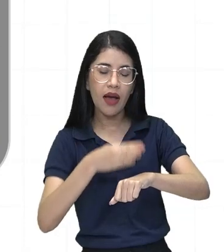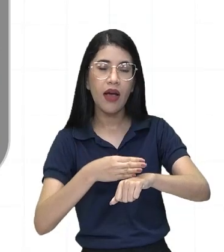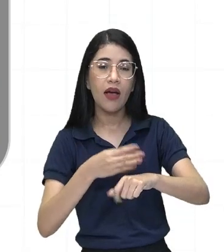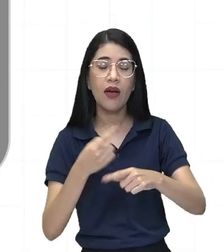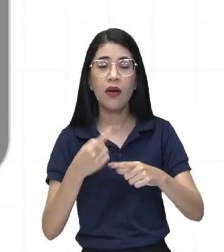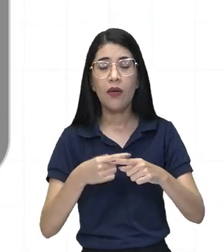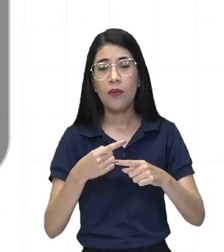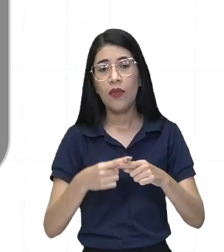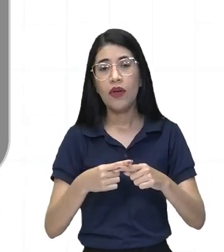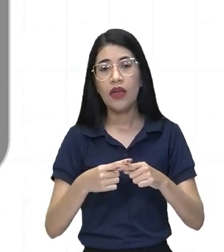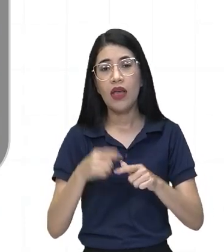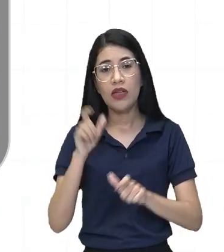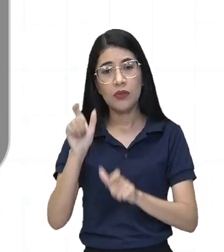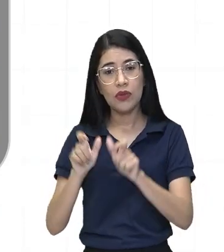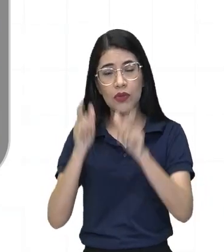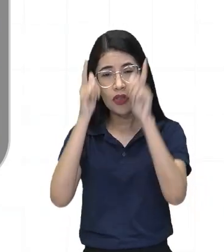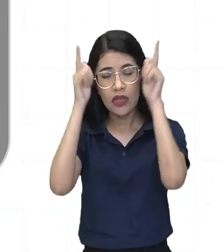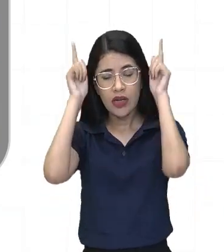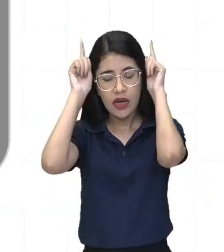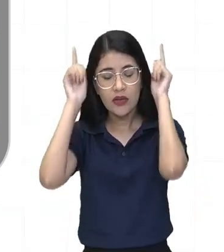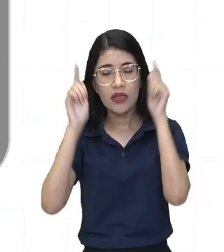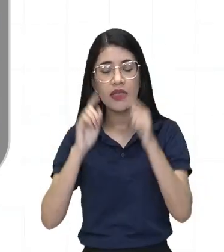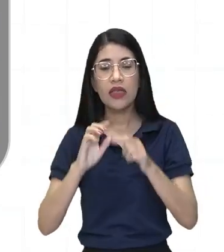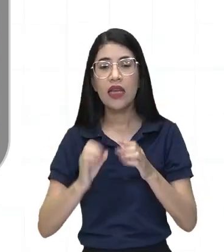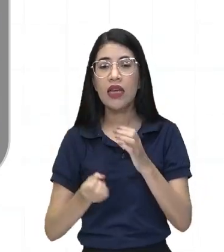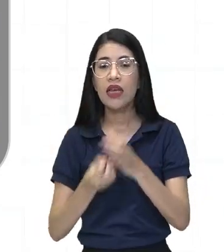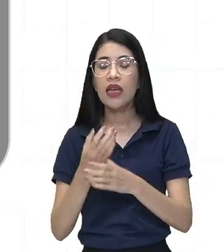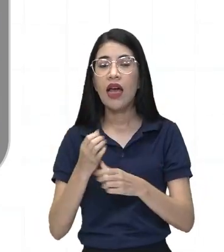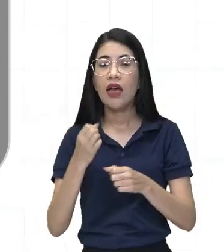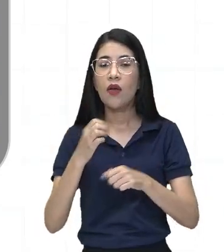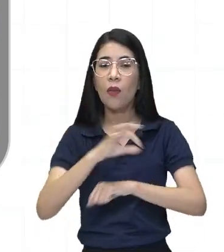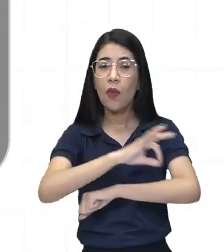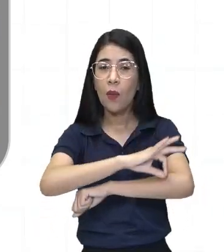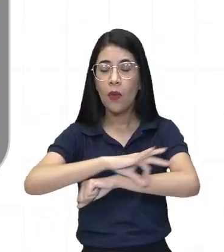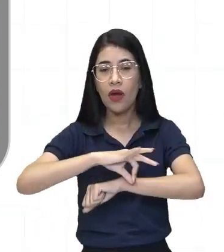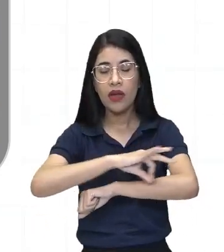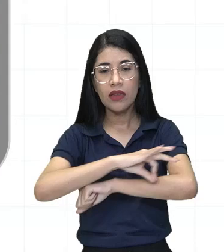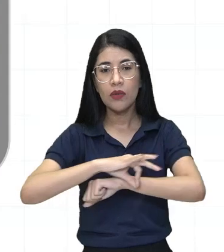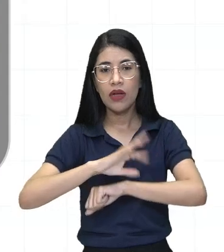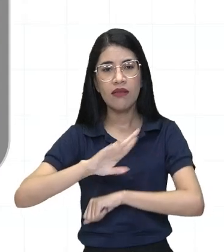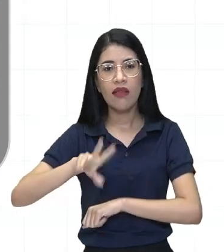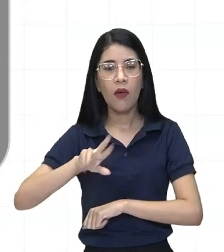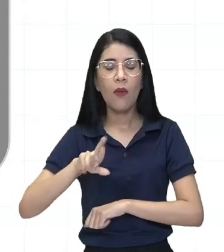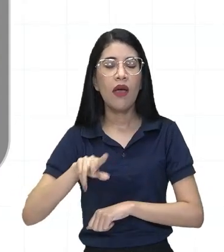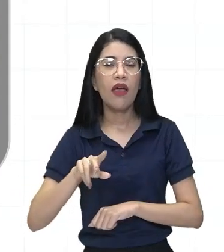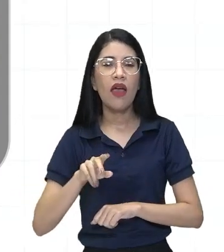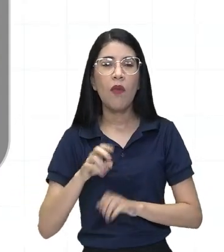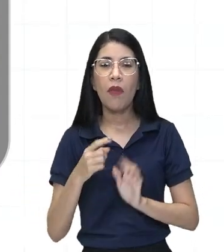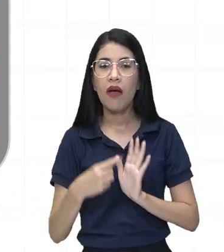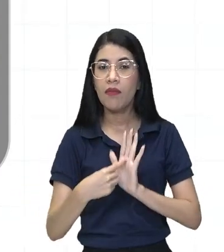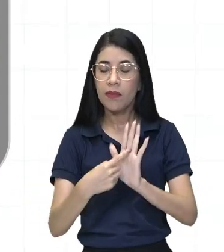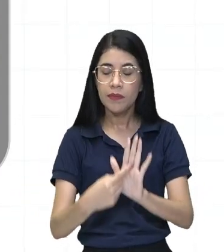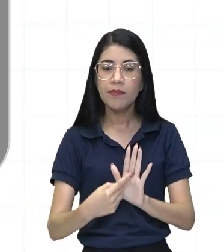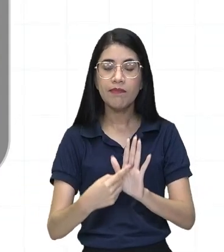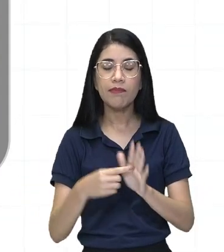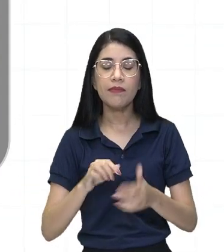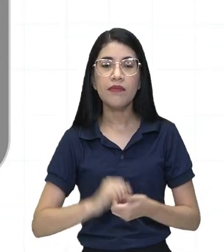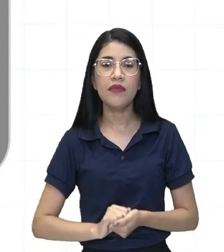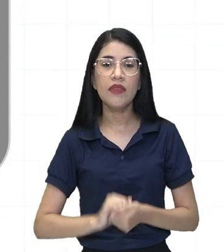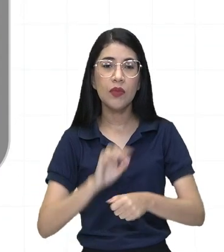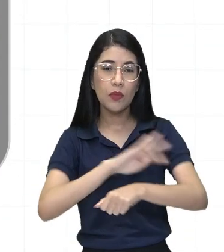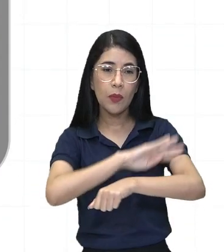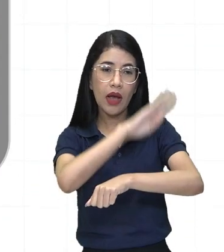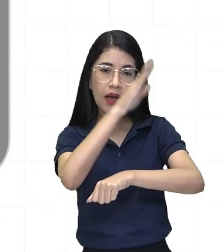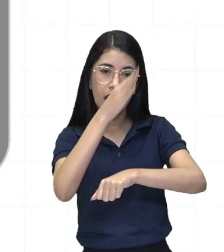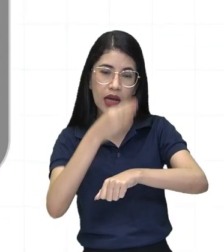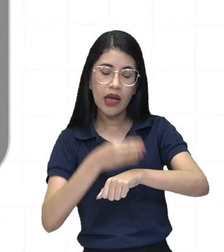gregos colocaram esse teatro enquanto arquitetura, tá? Não enquanto encenação. Eles colocaram nessa encosta.